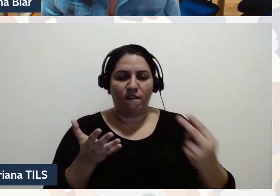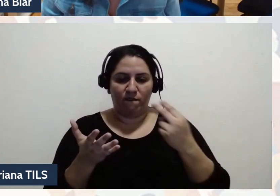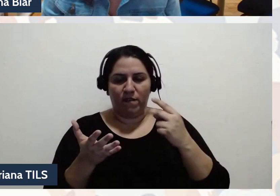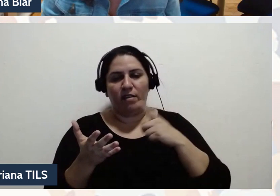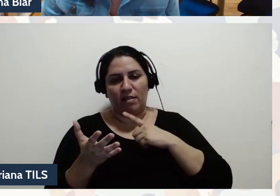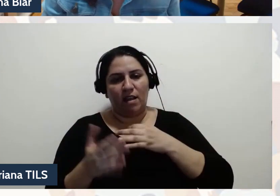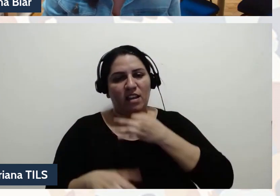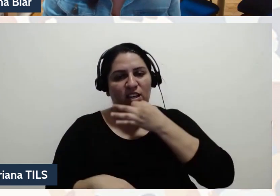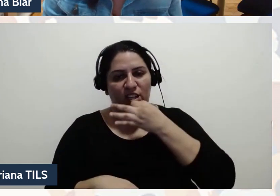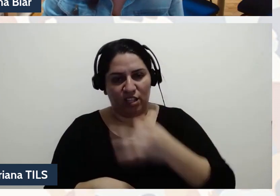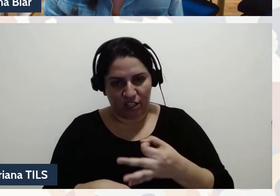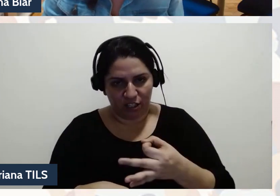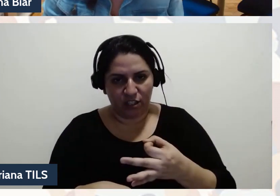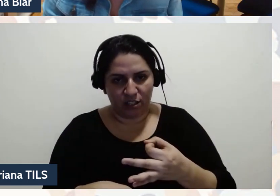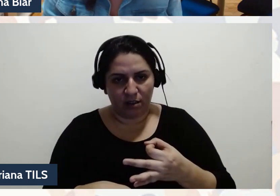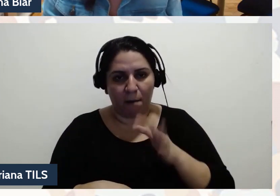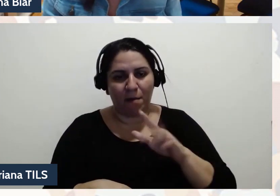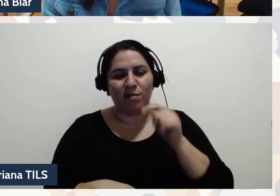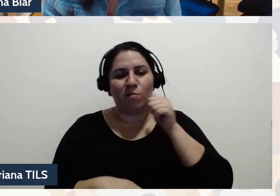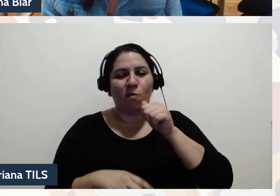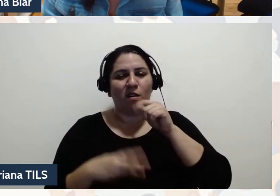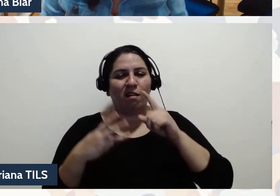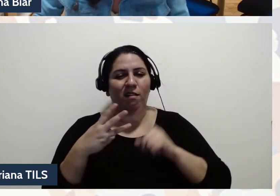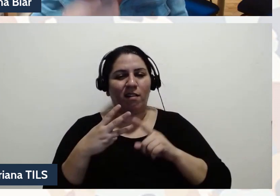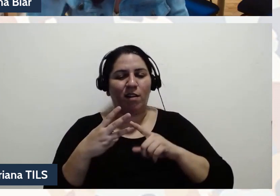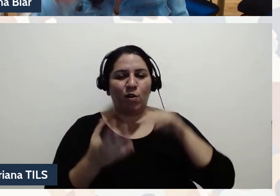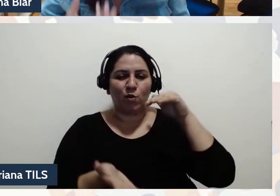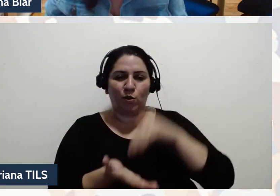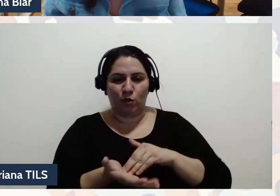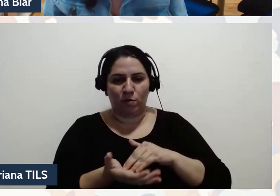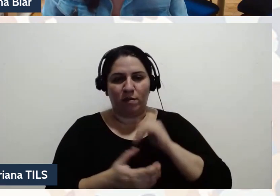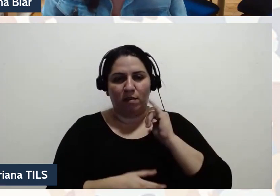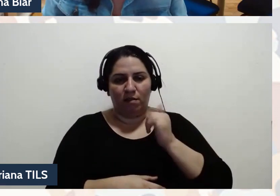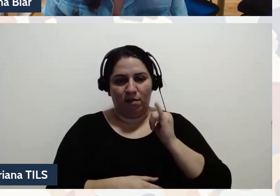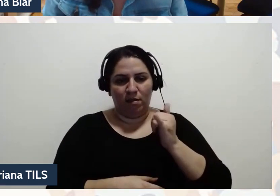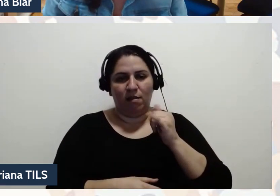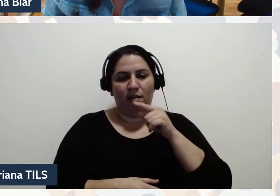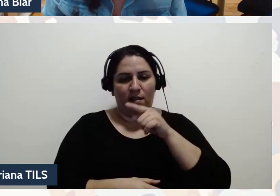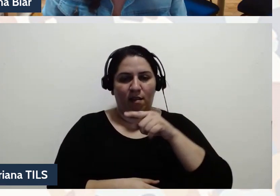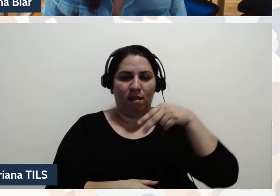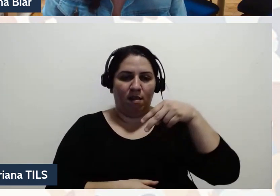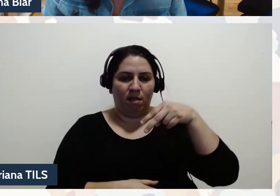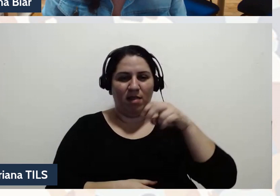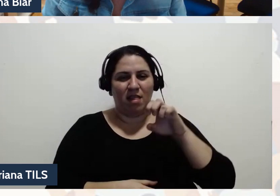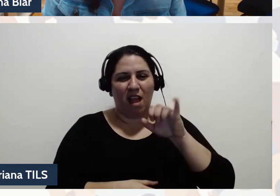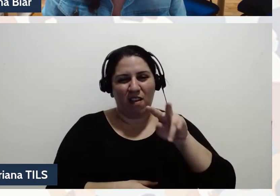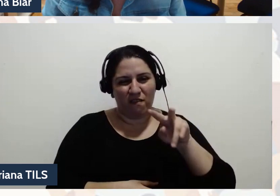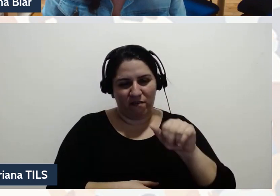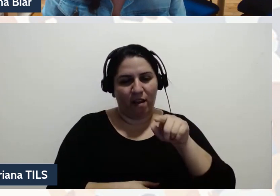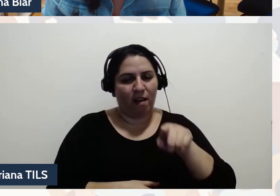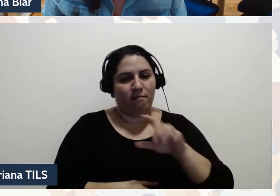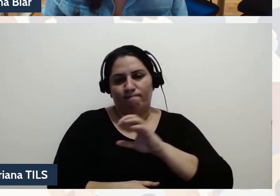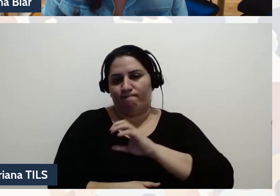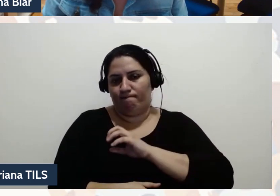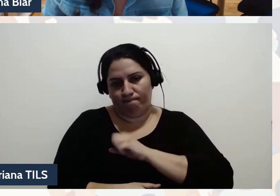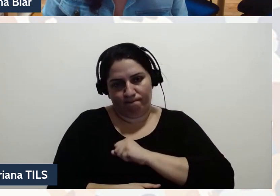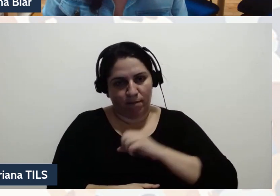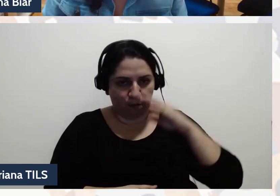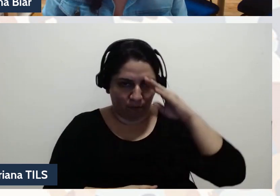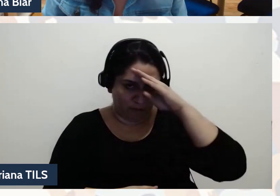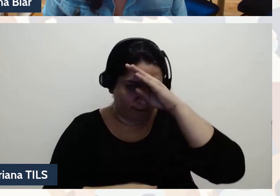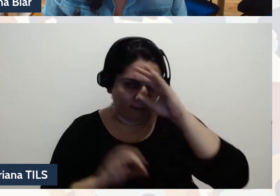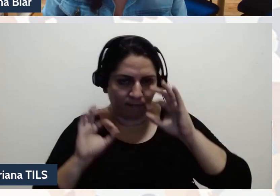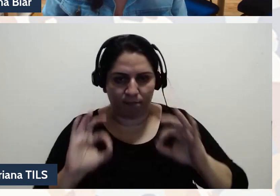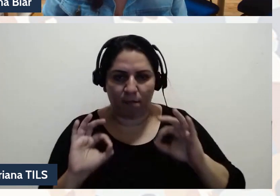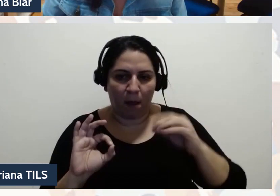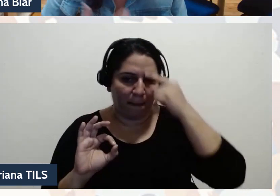mas, obviamente, a Neiva, né, que eu apresentei por último, é uma bolsonarista prototípica, né,